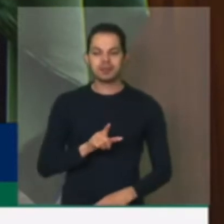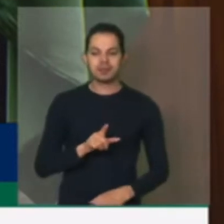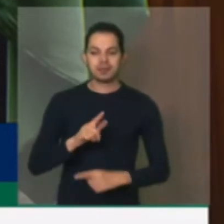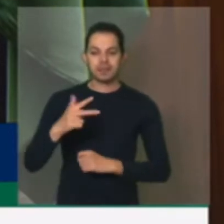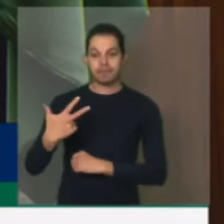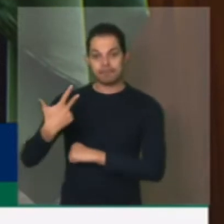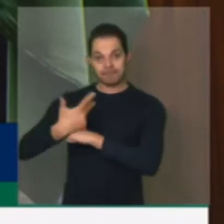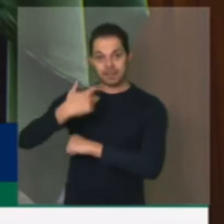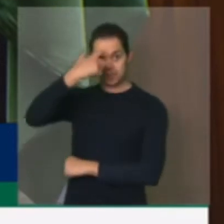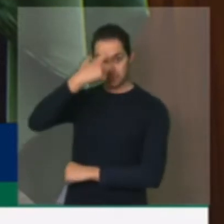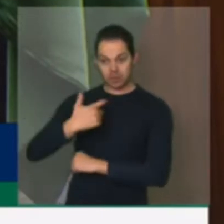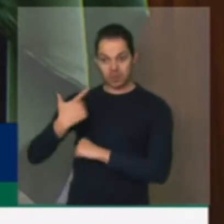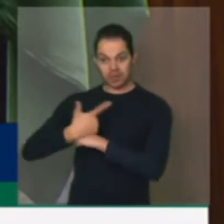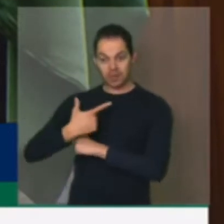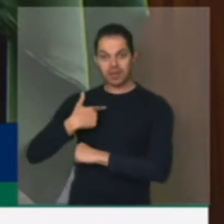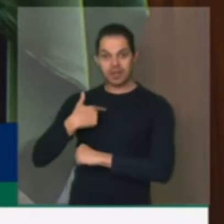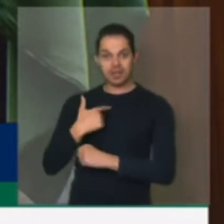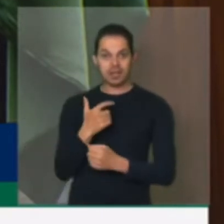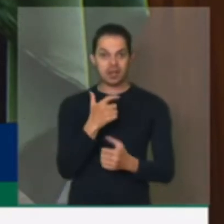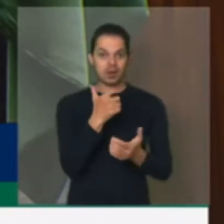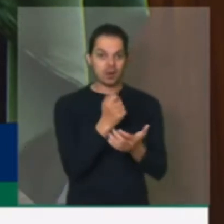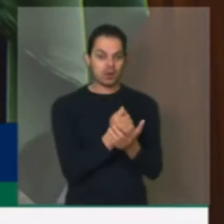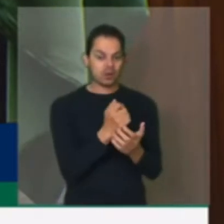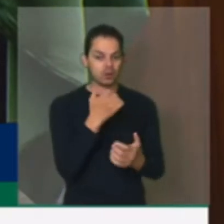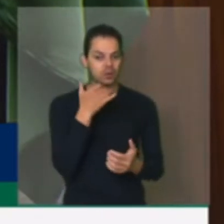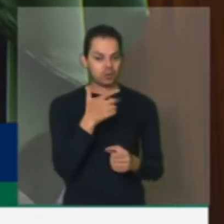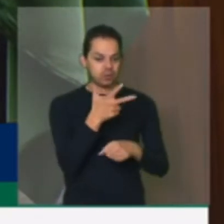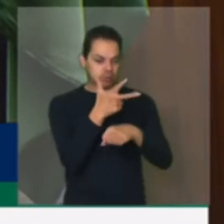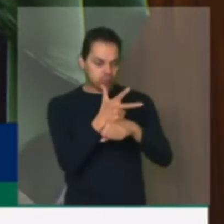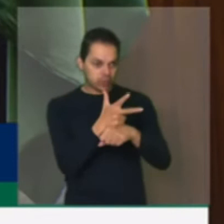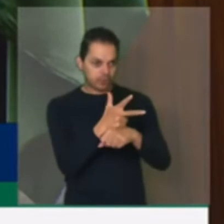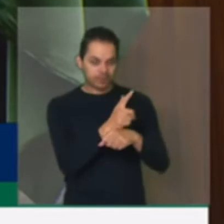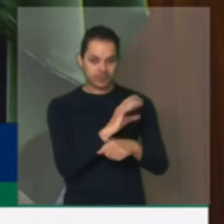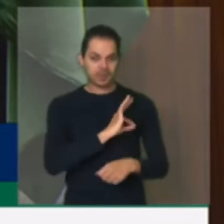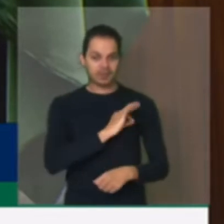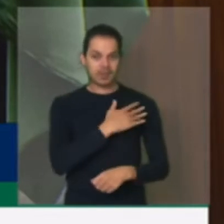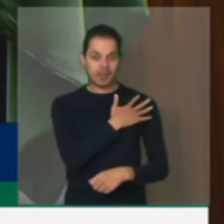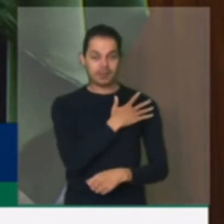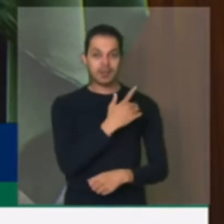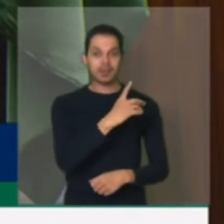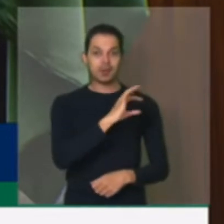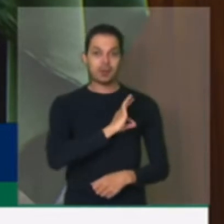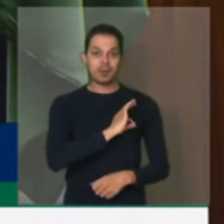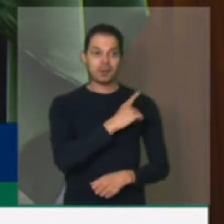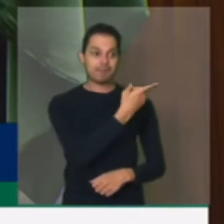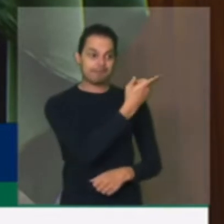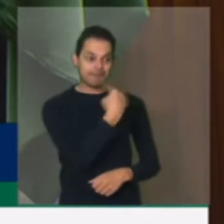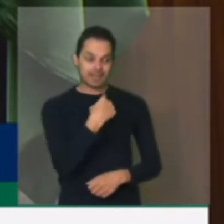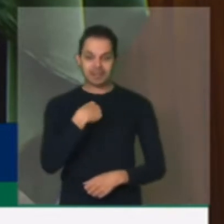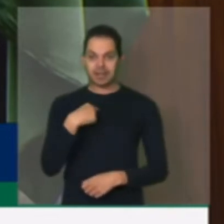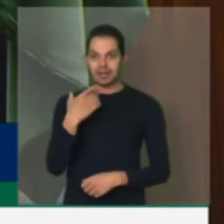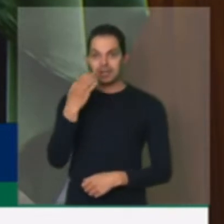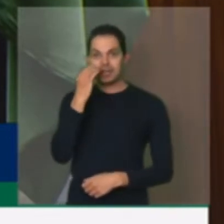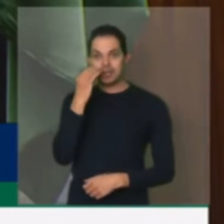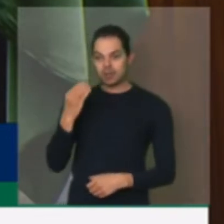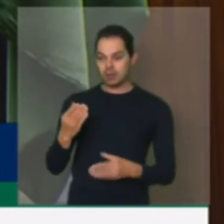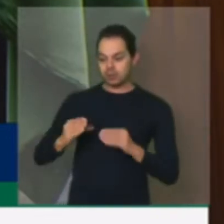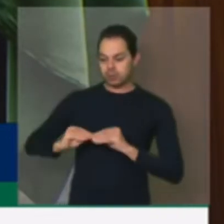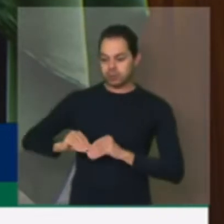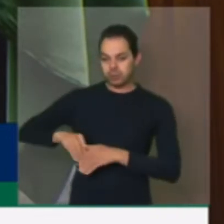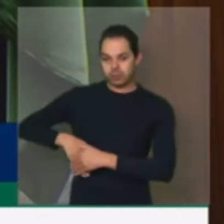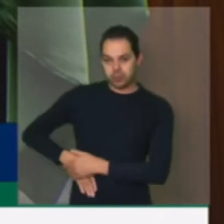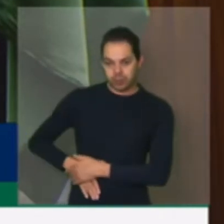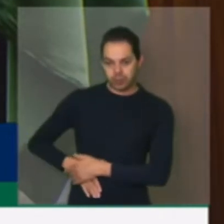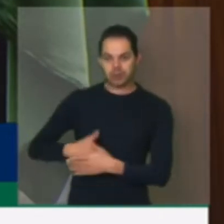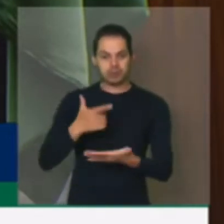filmando, eu filmando a PM, e o PM mira a arma, manda eu abaixar o celular, eu me identifico novamente e ele continua